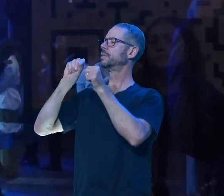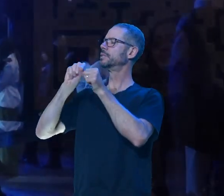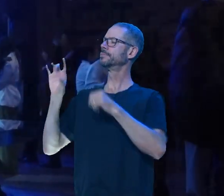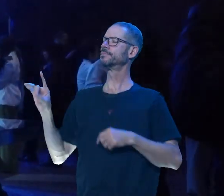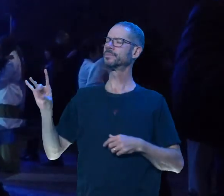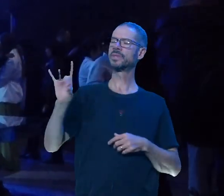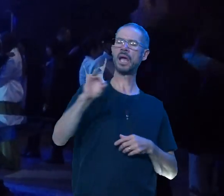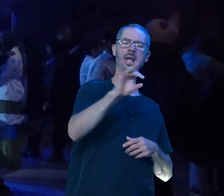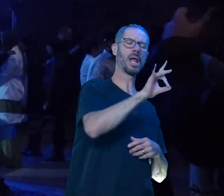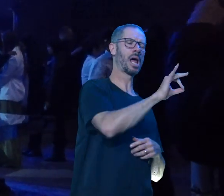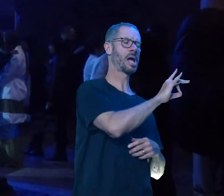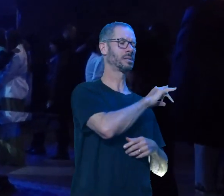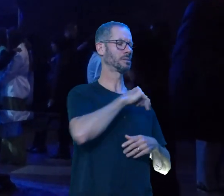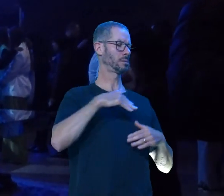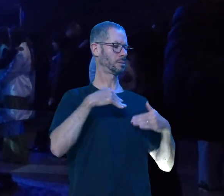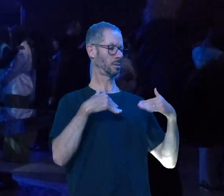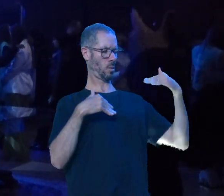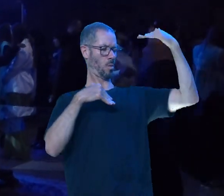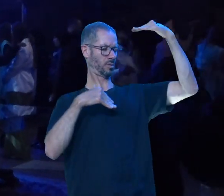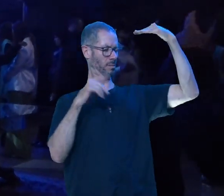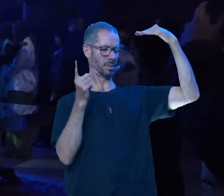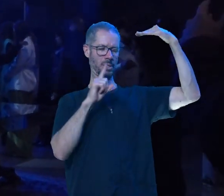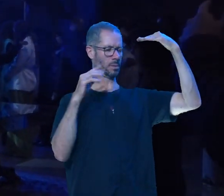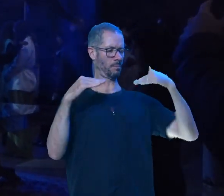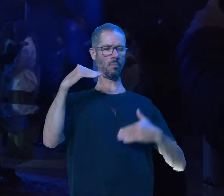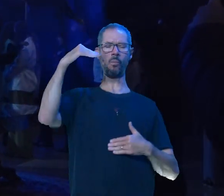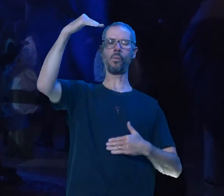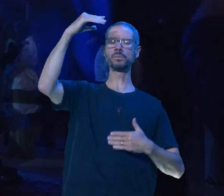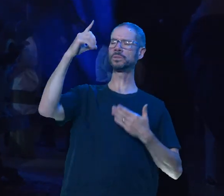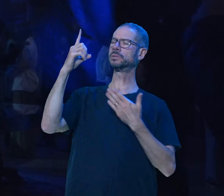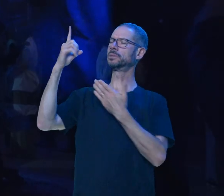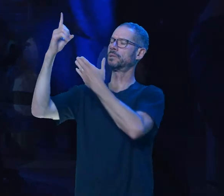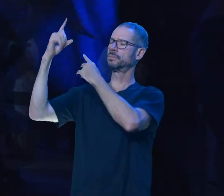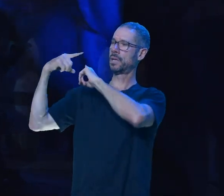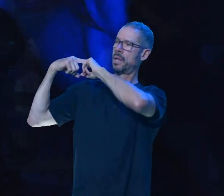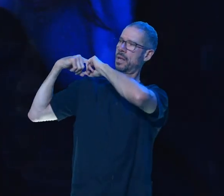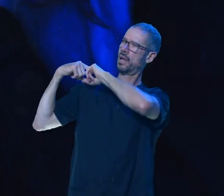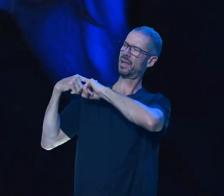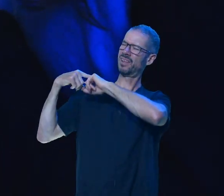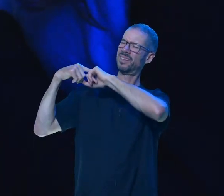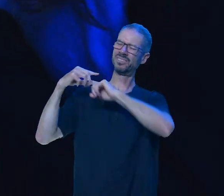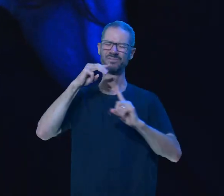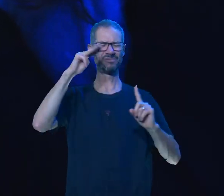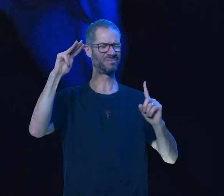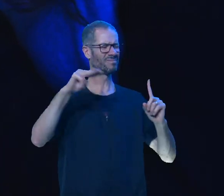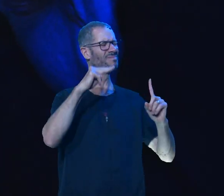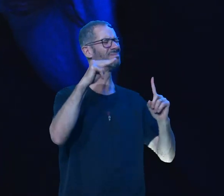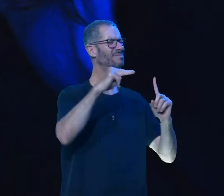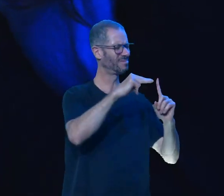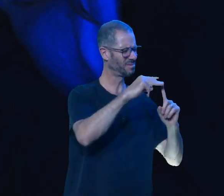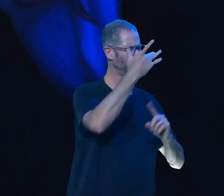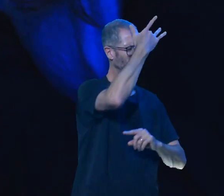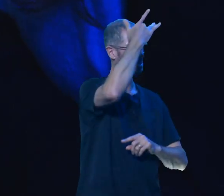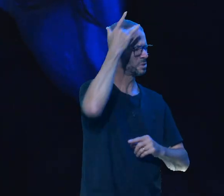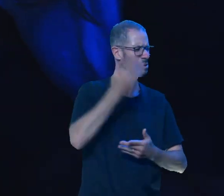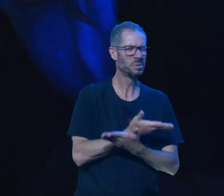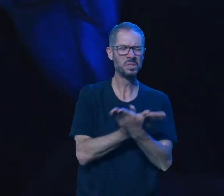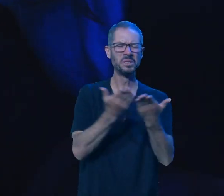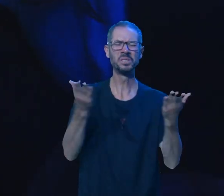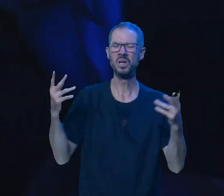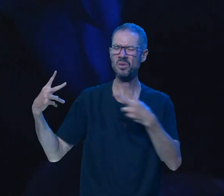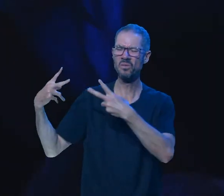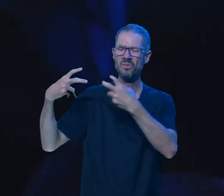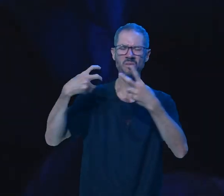um aqui não é do nosso tamanho, mas do tamanho de Deus, Pai. E enquanto carregamos a cruz da missão, que as pessoas à nossa volta possam ver,